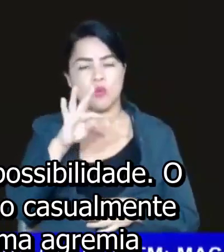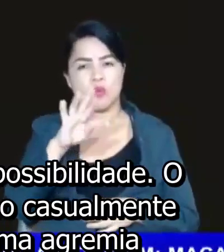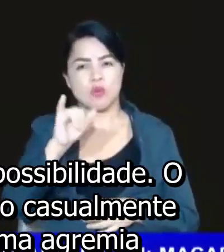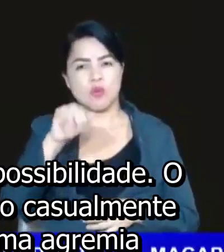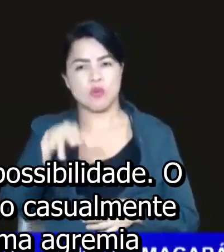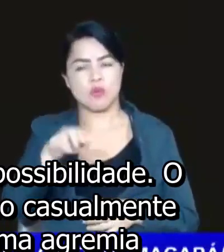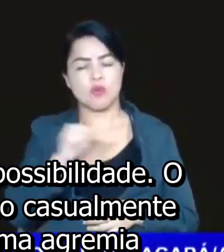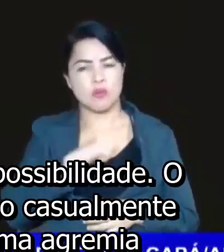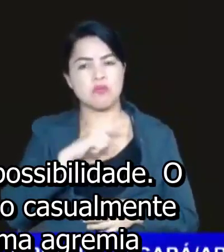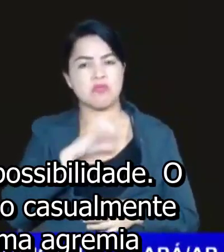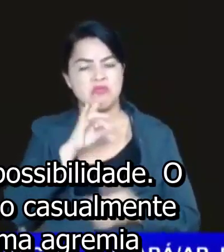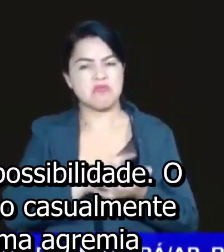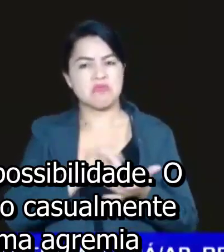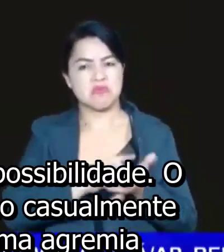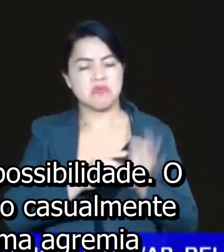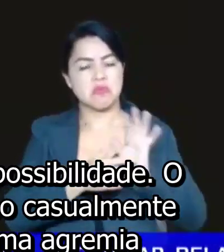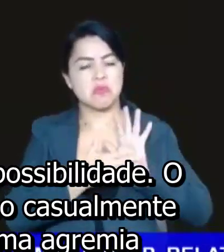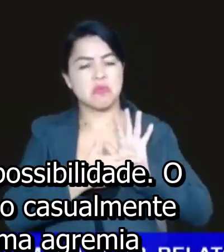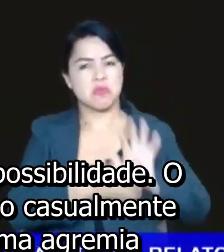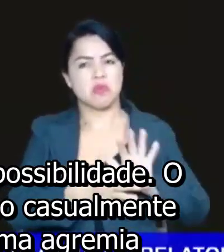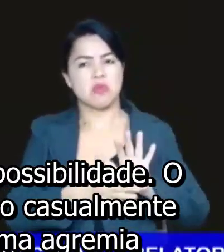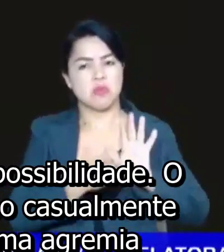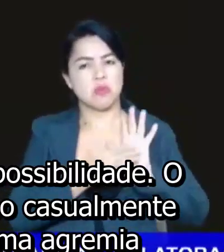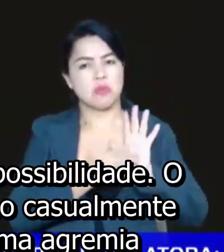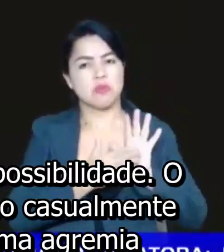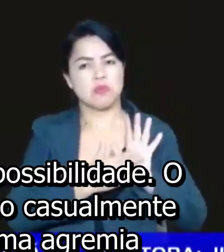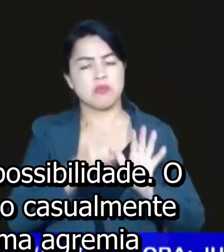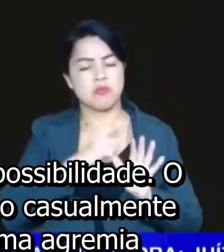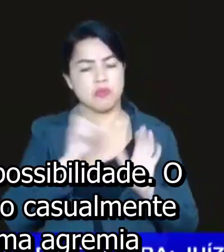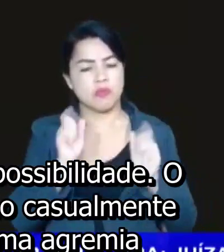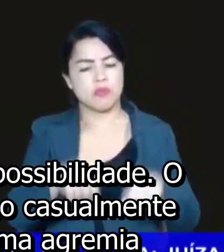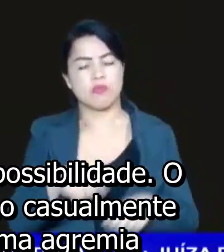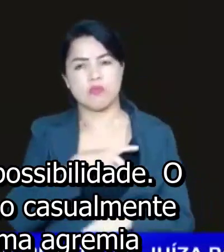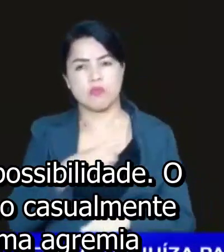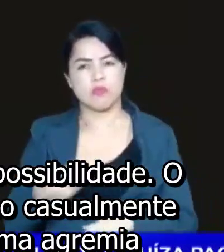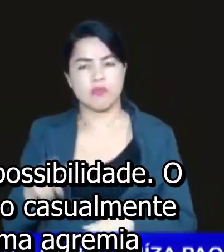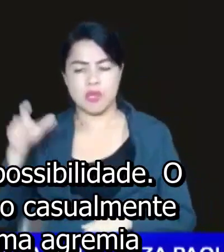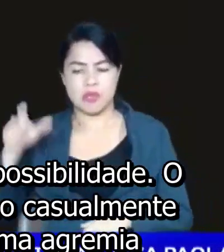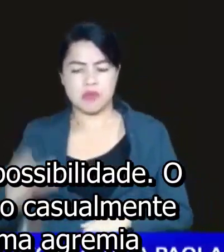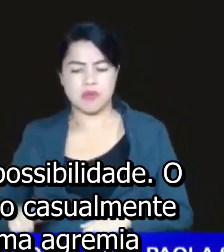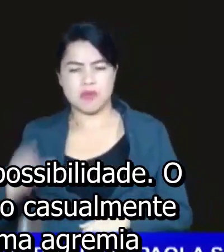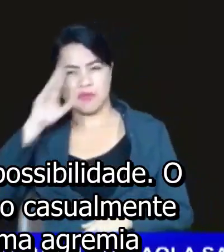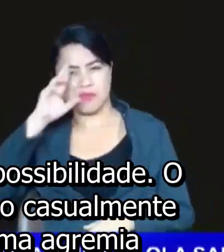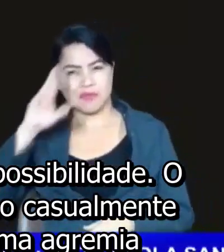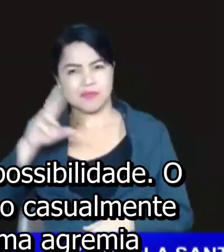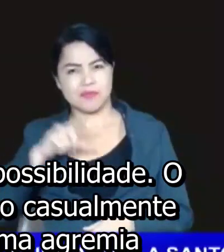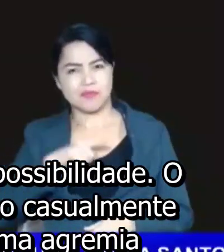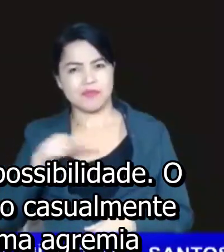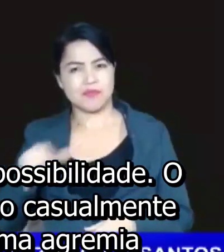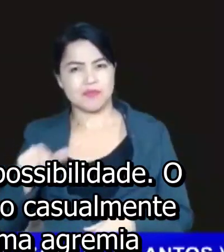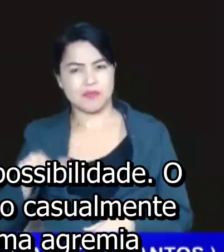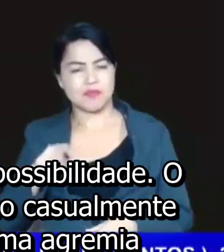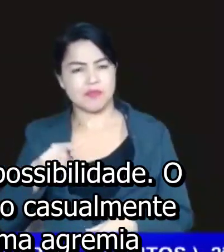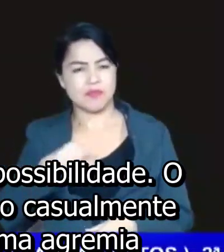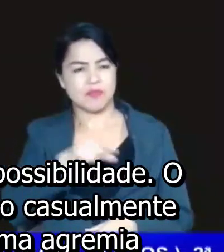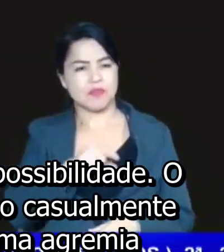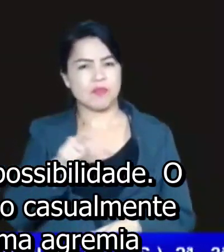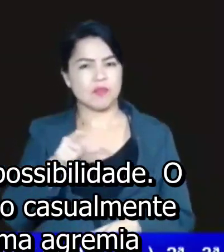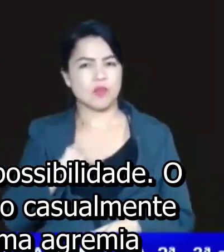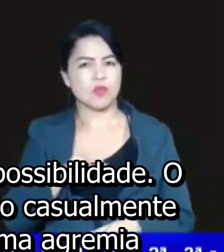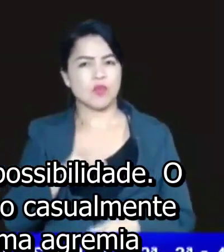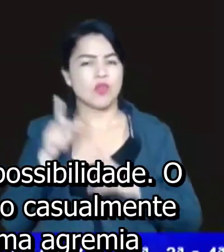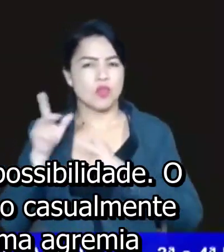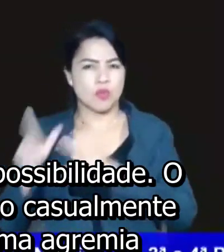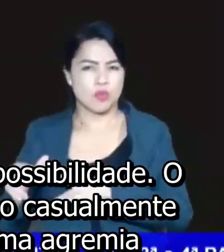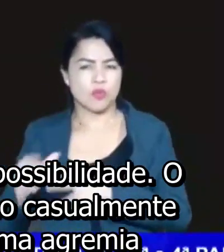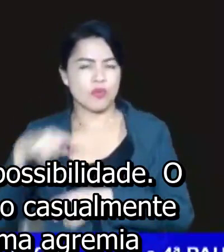em afirmar essa impossibilidade. O autor da ação rescisória ainda tentou, não ele, mas casualmente,